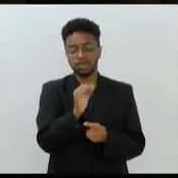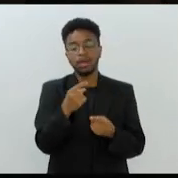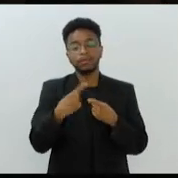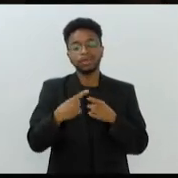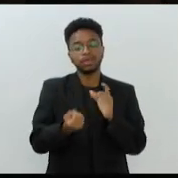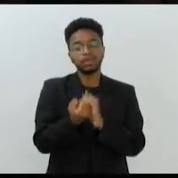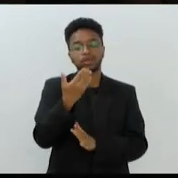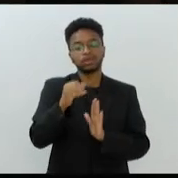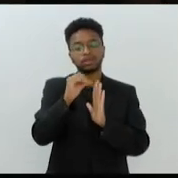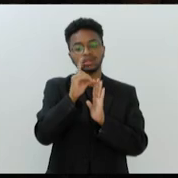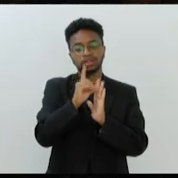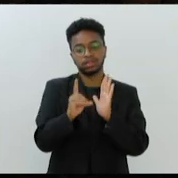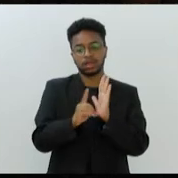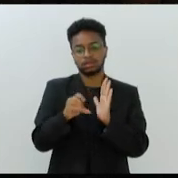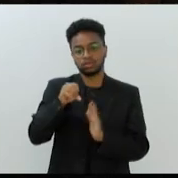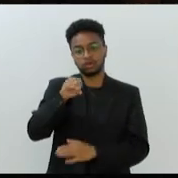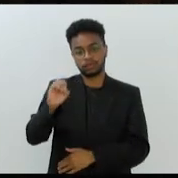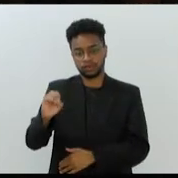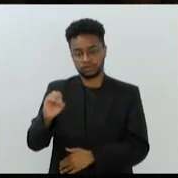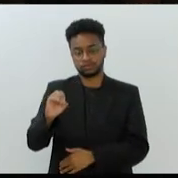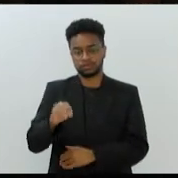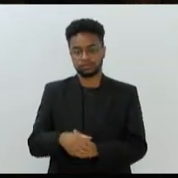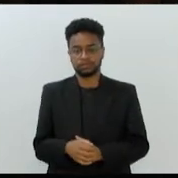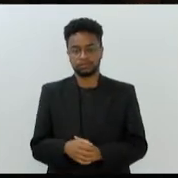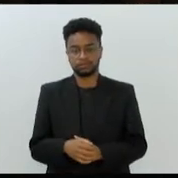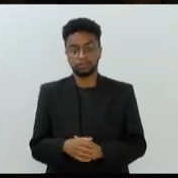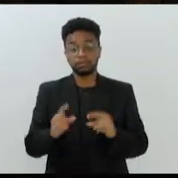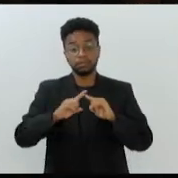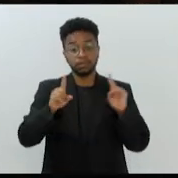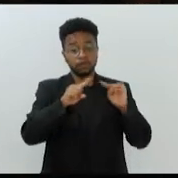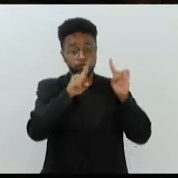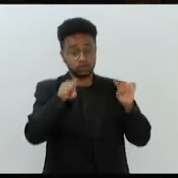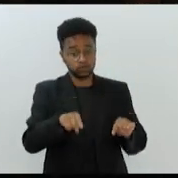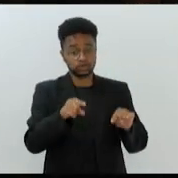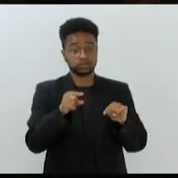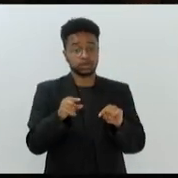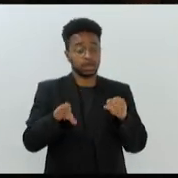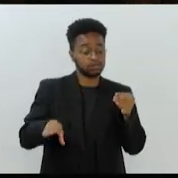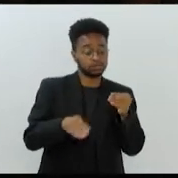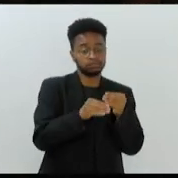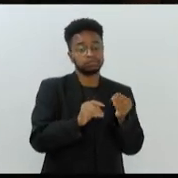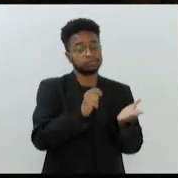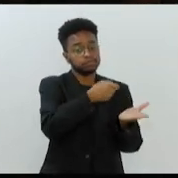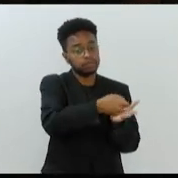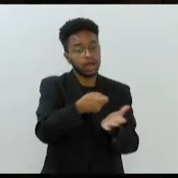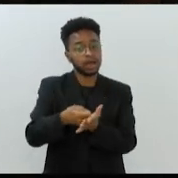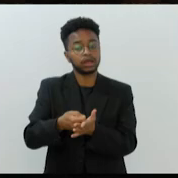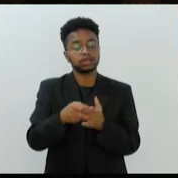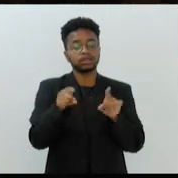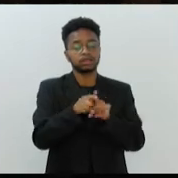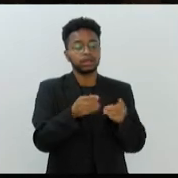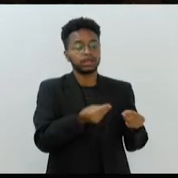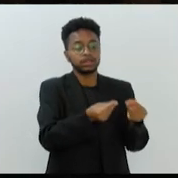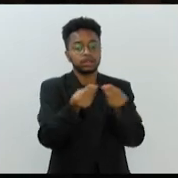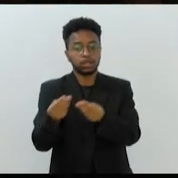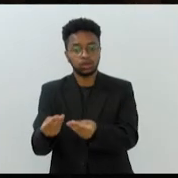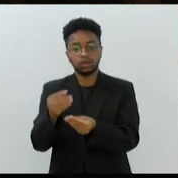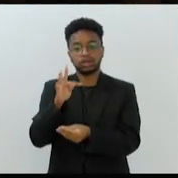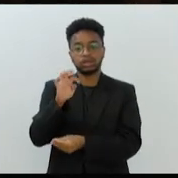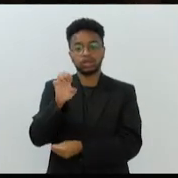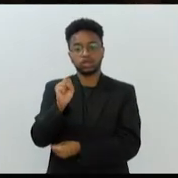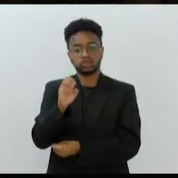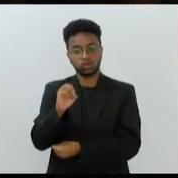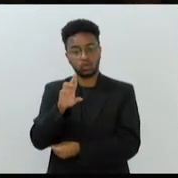criado na década de 90. Esses servidores contribuíram, o dinheiro foi para o caixa do Tesouro e o Tesouro gastou o